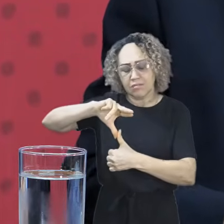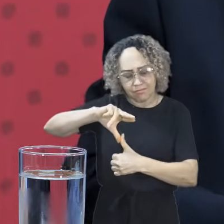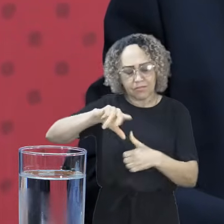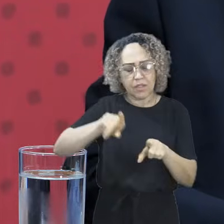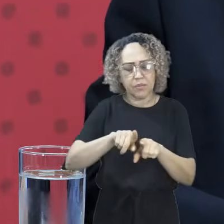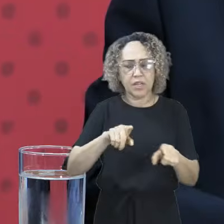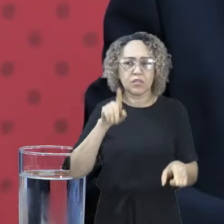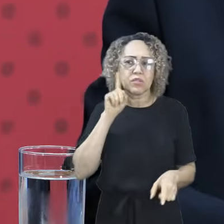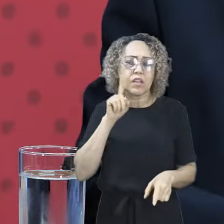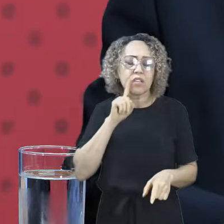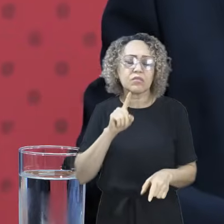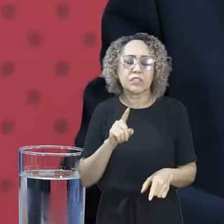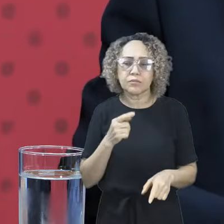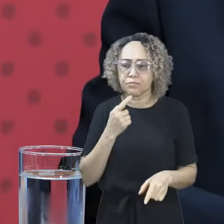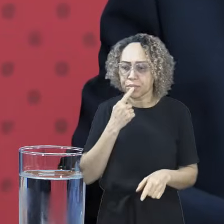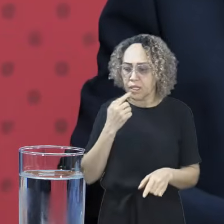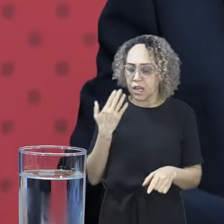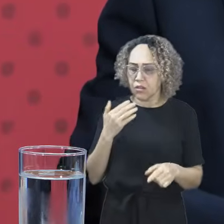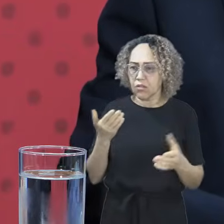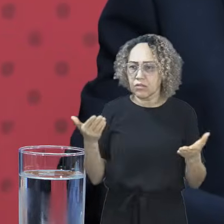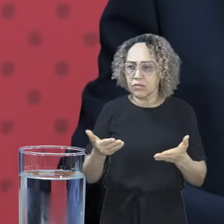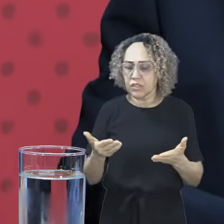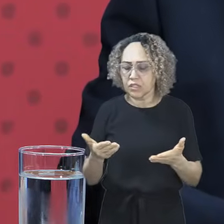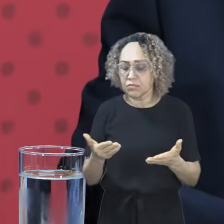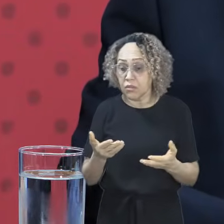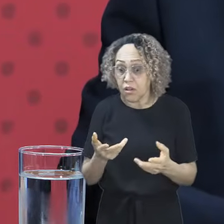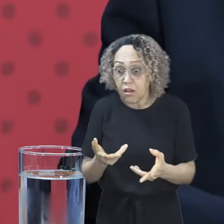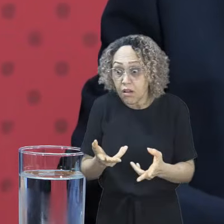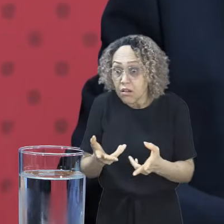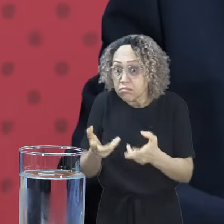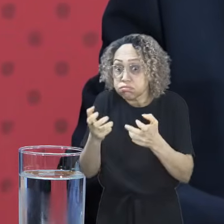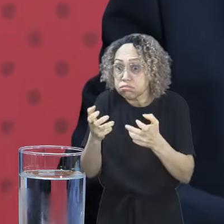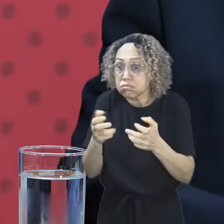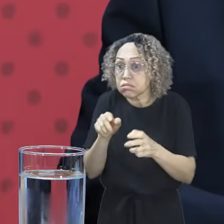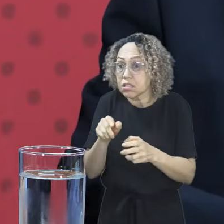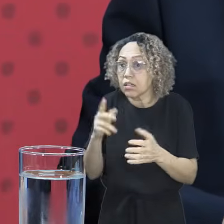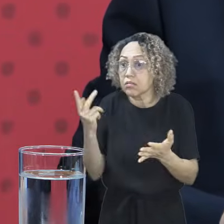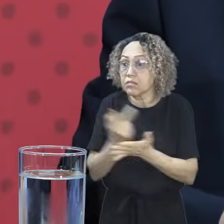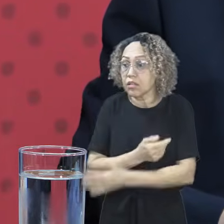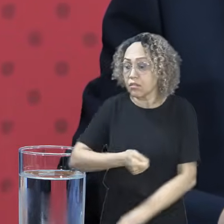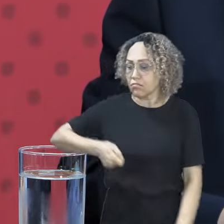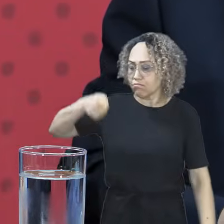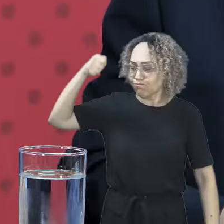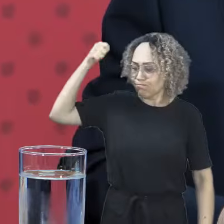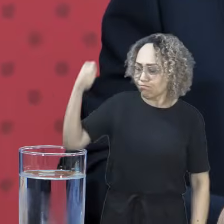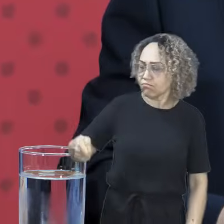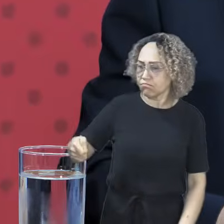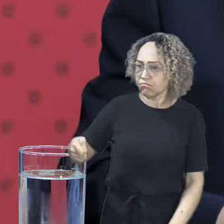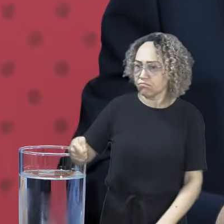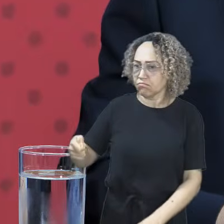vimos a expressão desse autoritarismo se manifestar contra o Brasil.